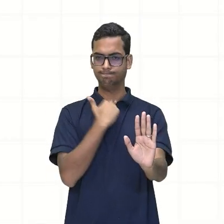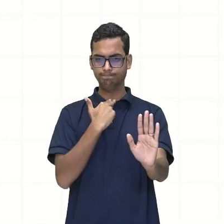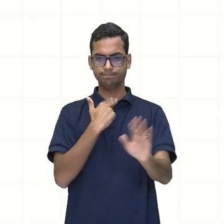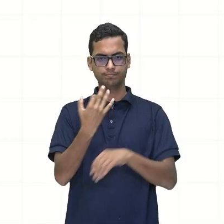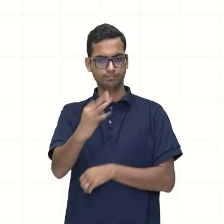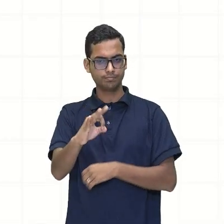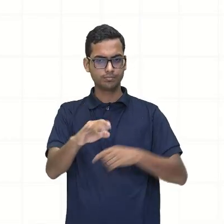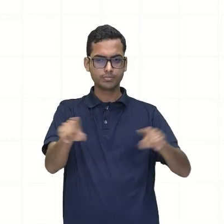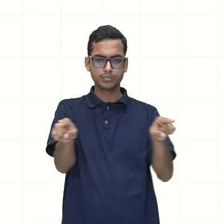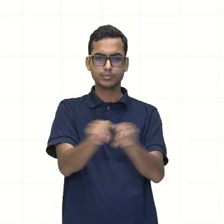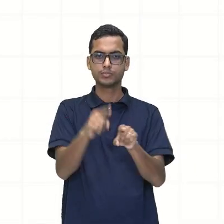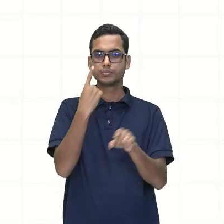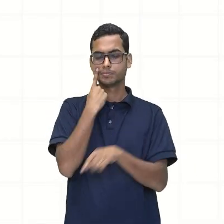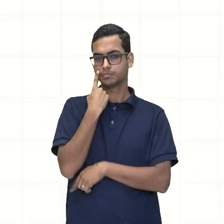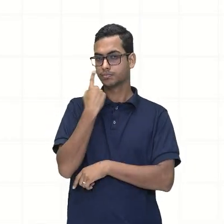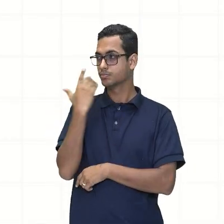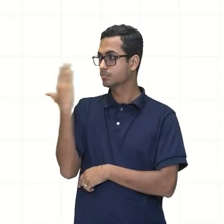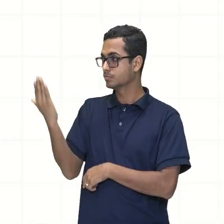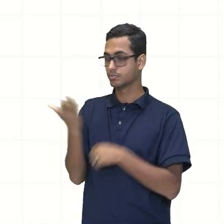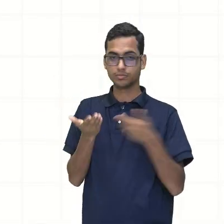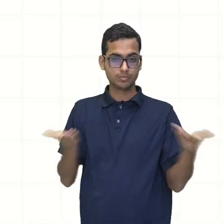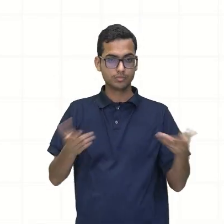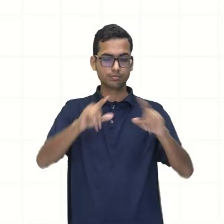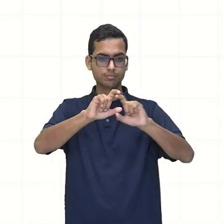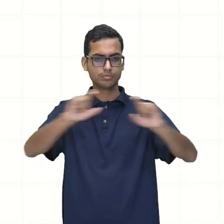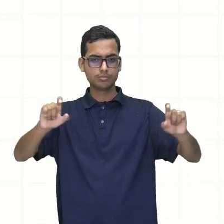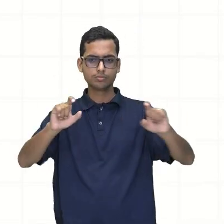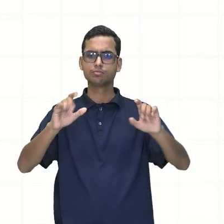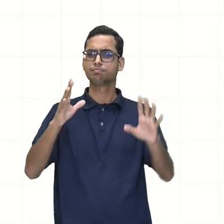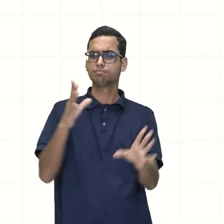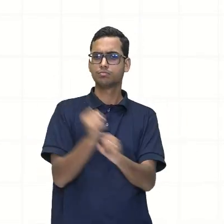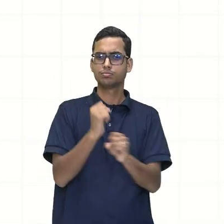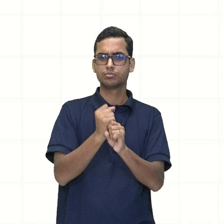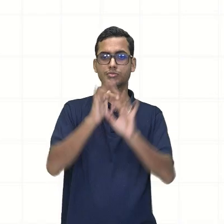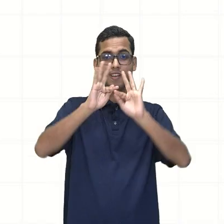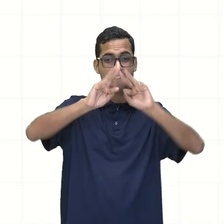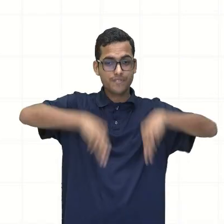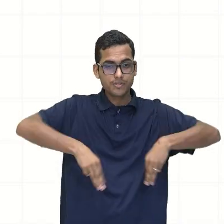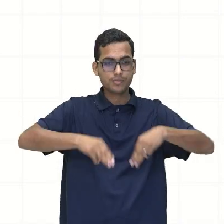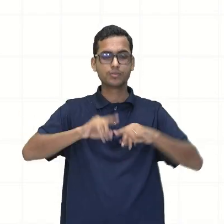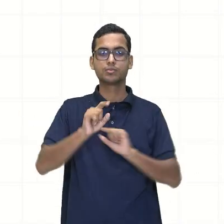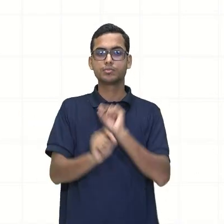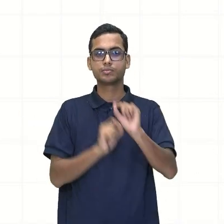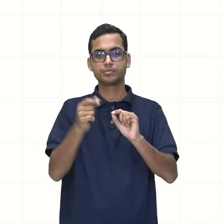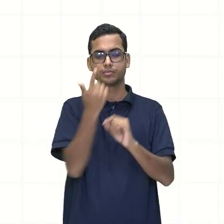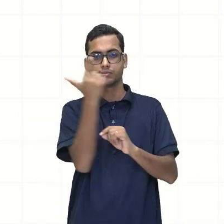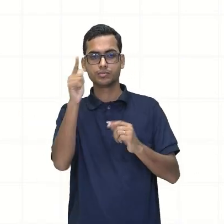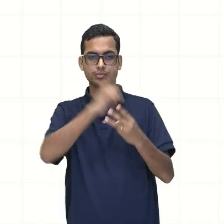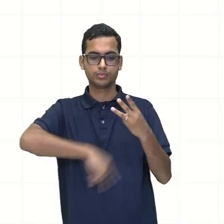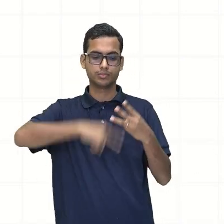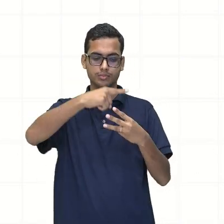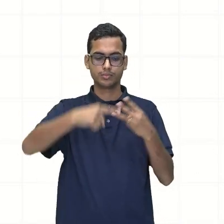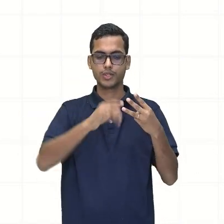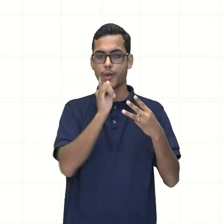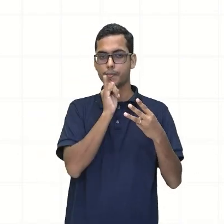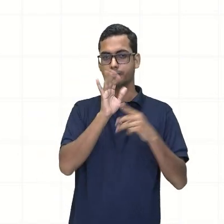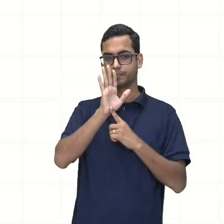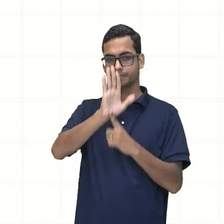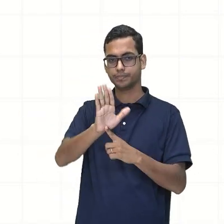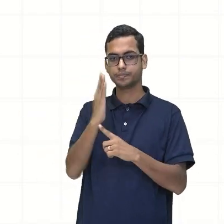bem? Então, vamos finalizar aqui com mais 3 exemplos do